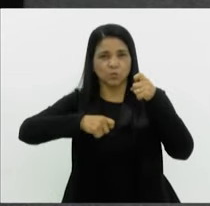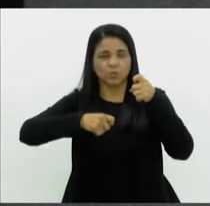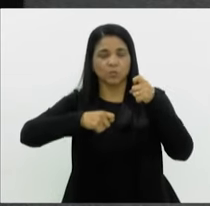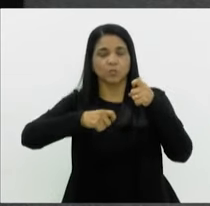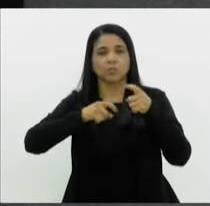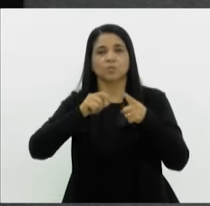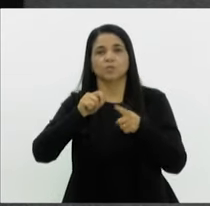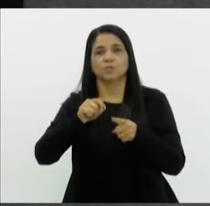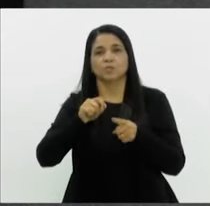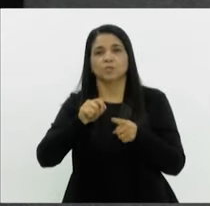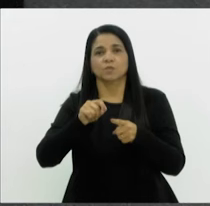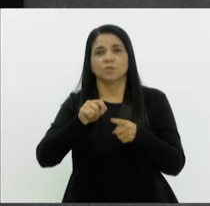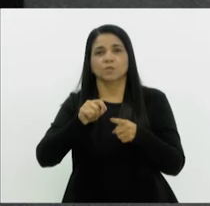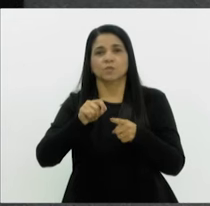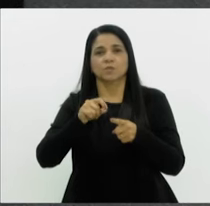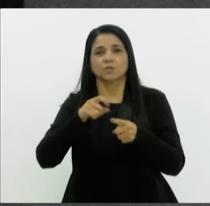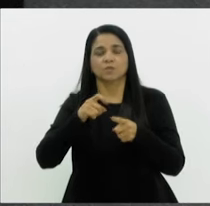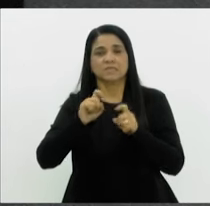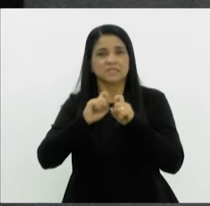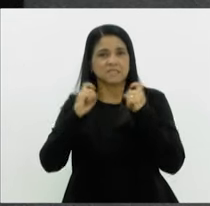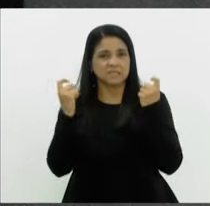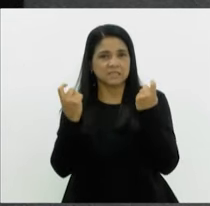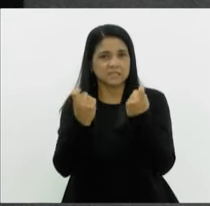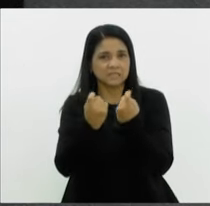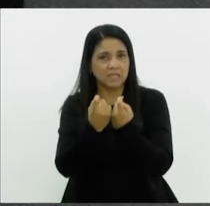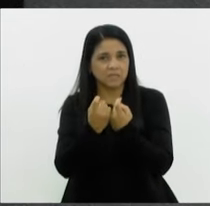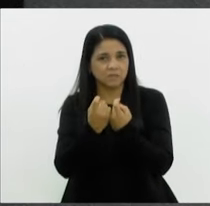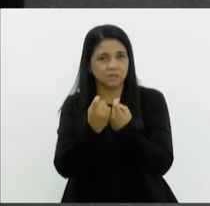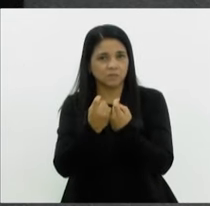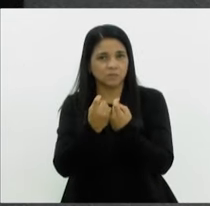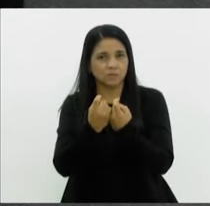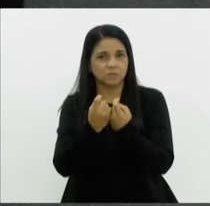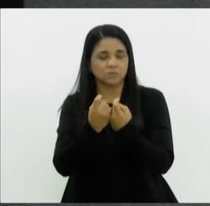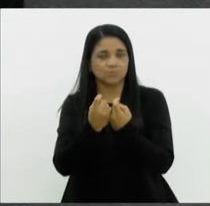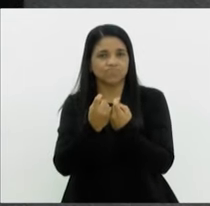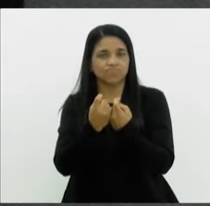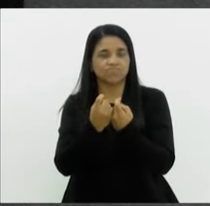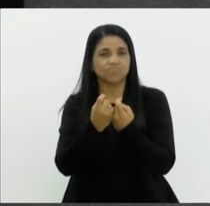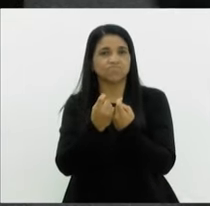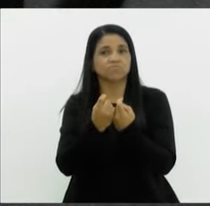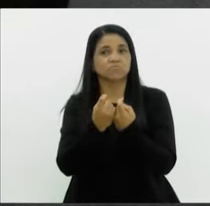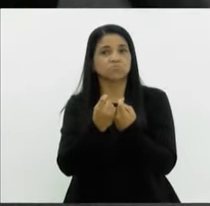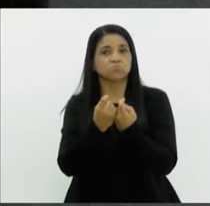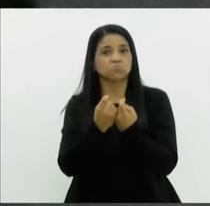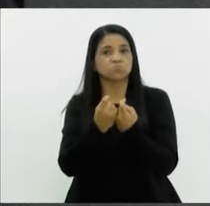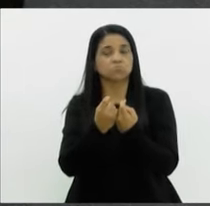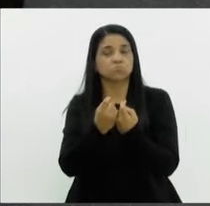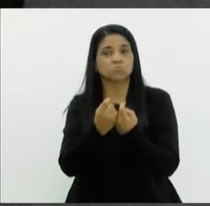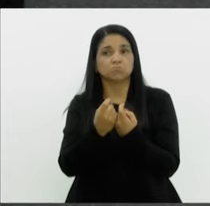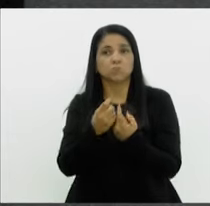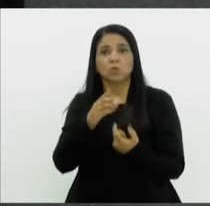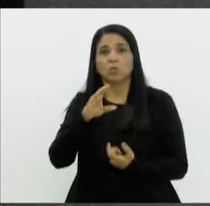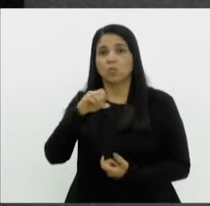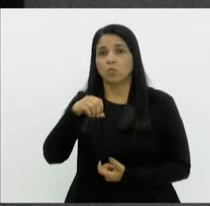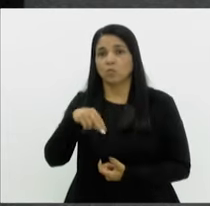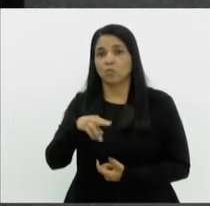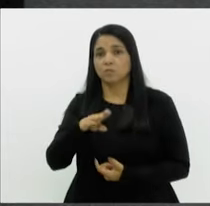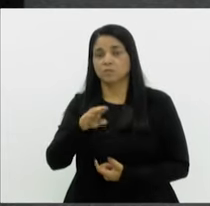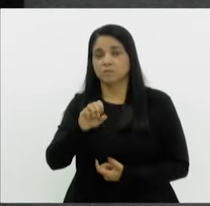casos de sexo, a princípio, consensuais. E foi importante, senhor